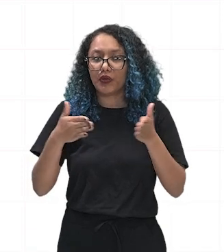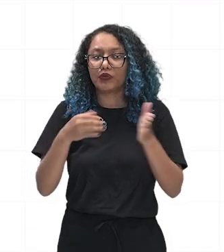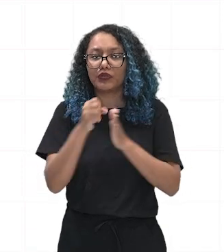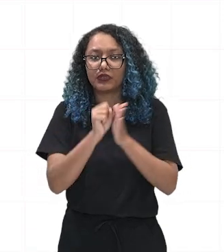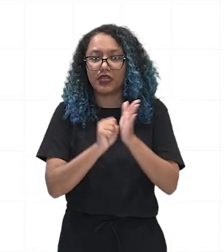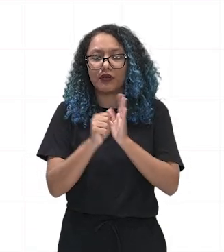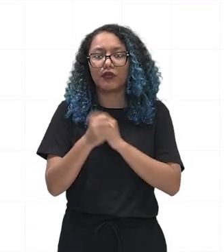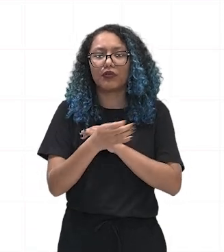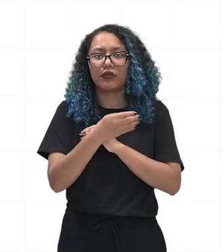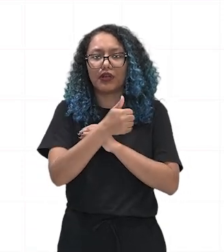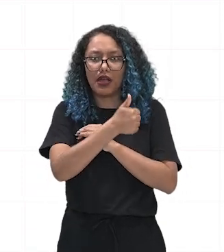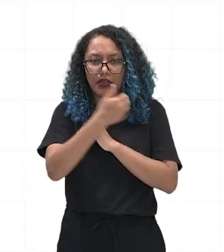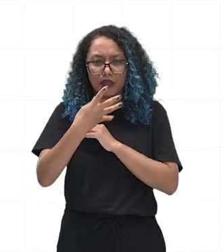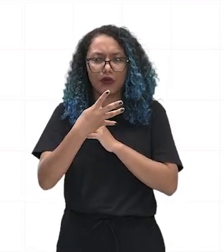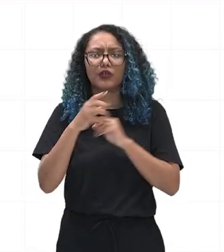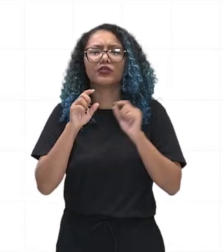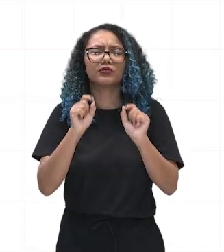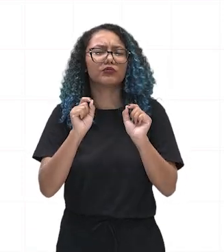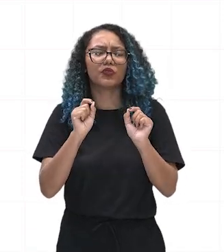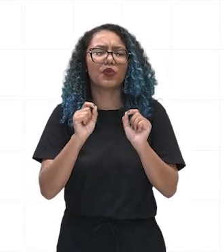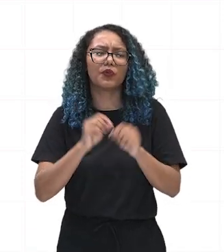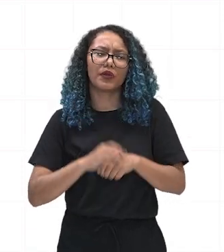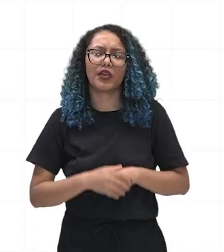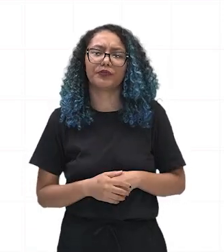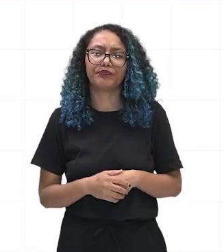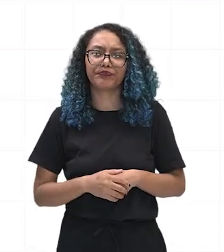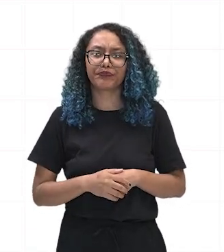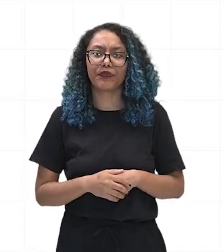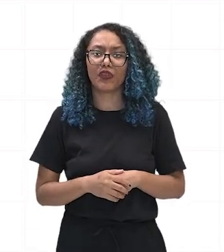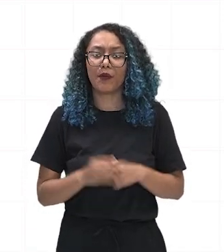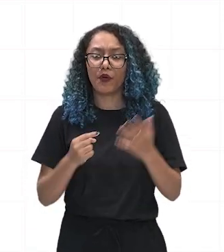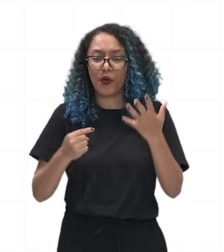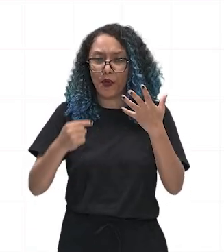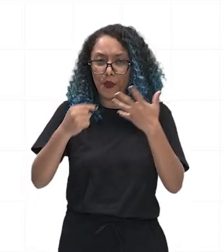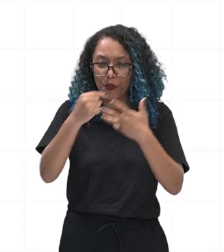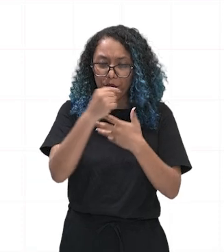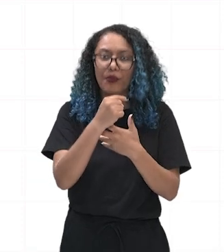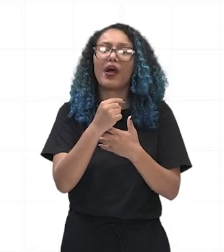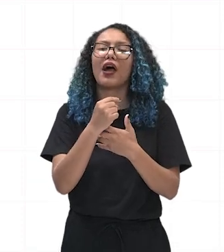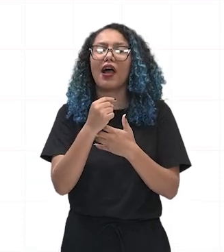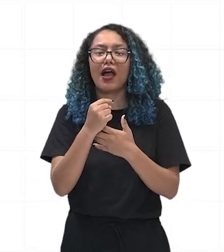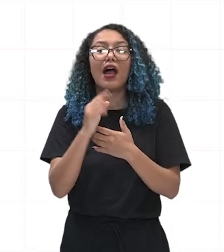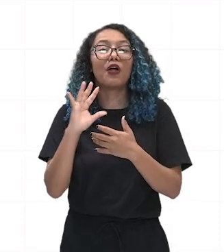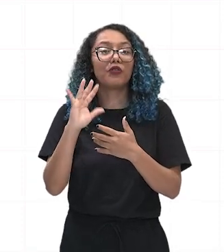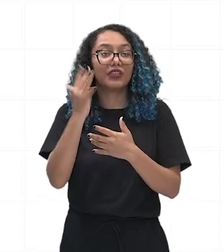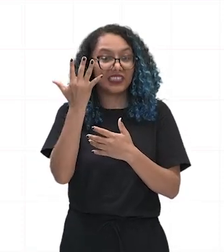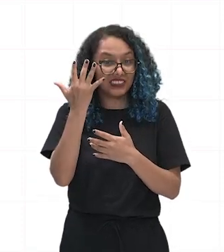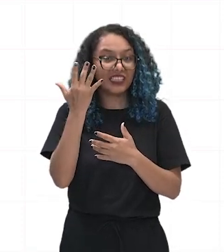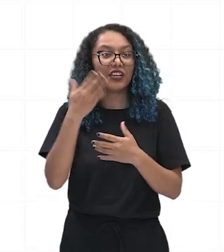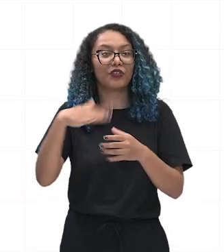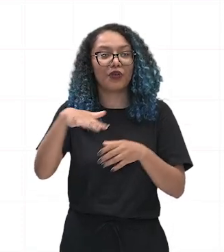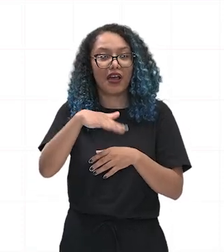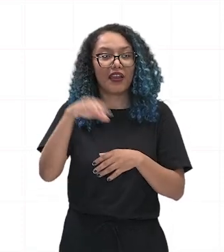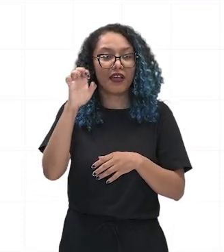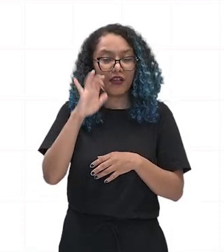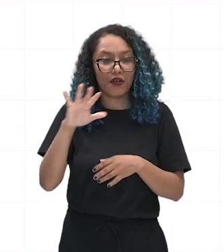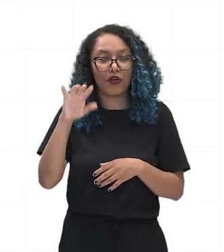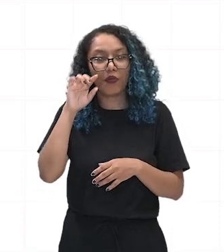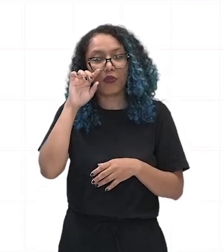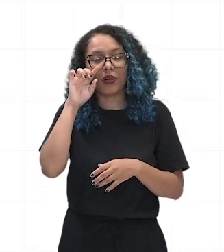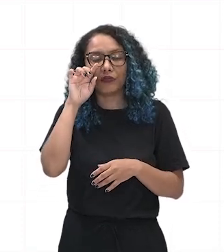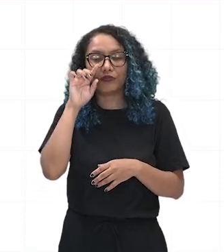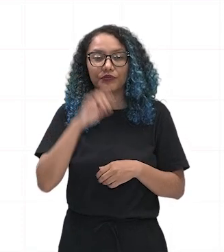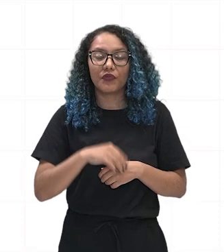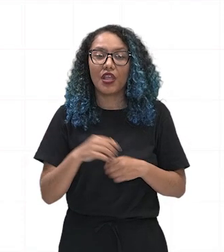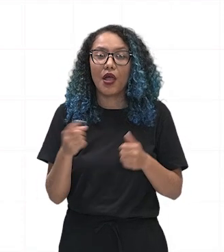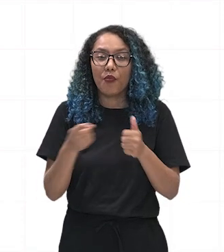coisas importantes estavam acontecendo na Europa. Entre essas coisas, olha só, a gente tem aí